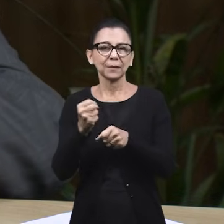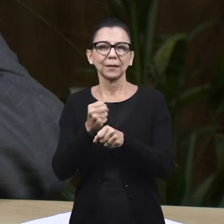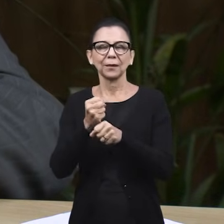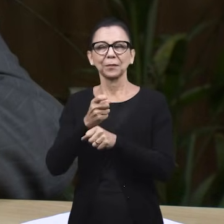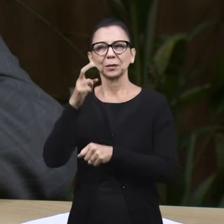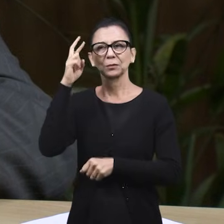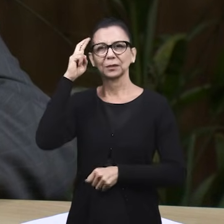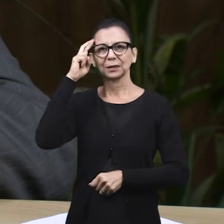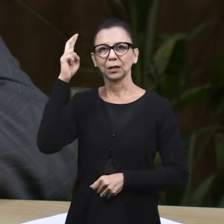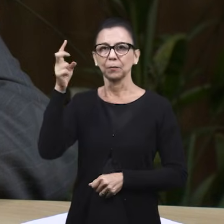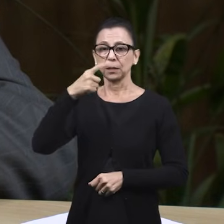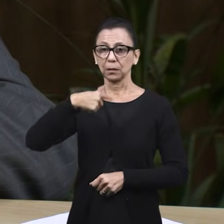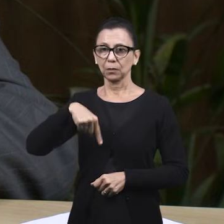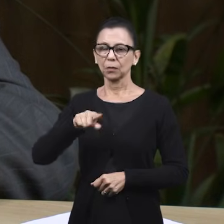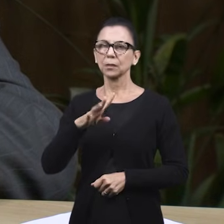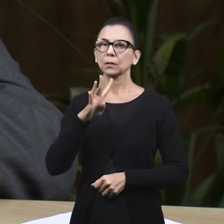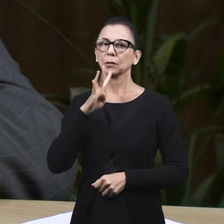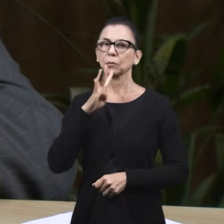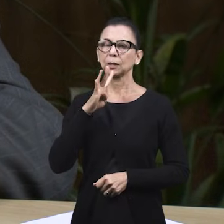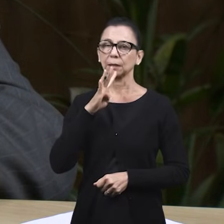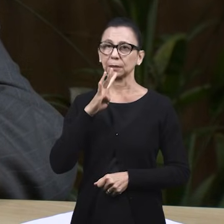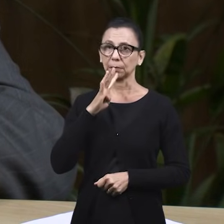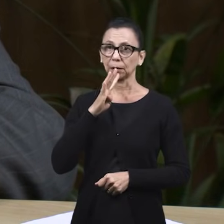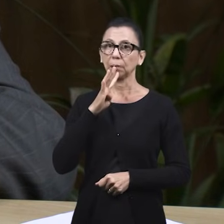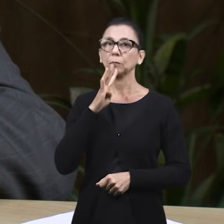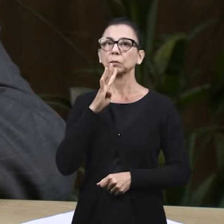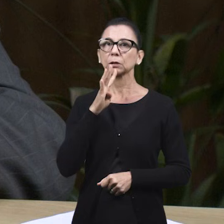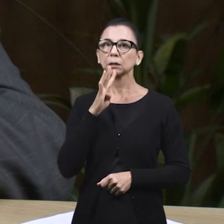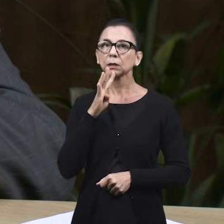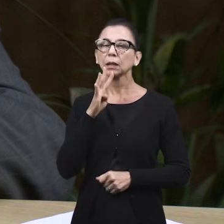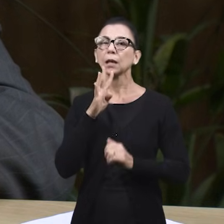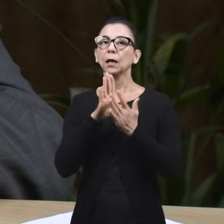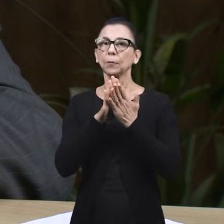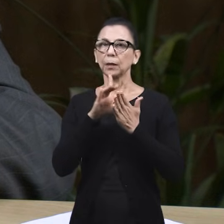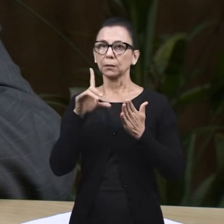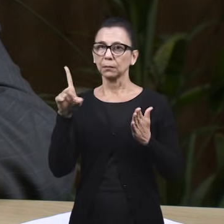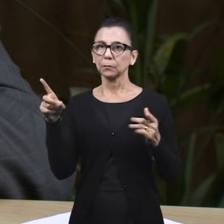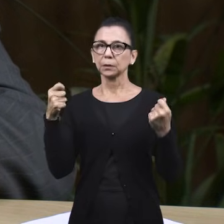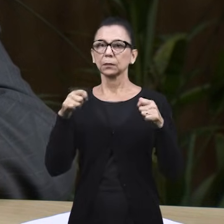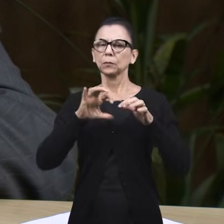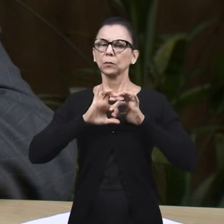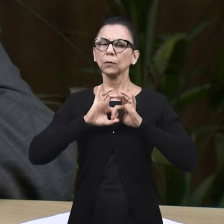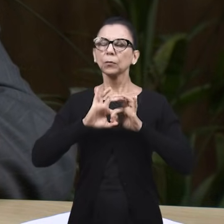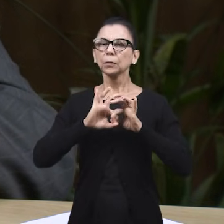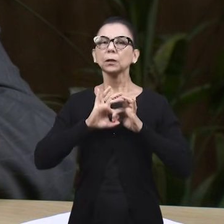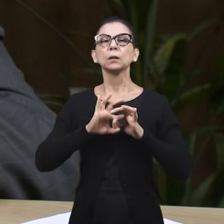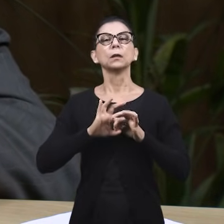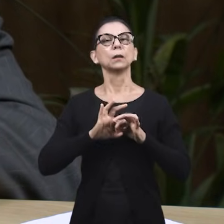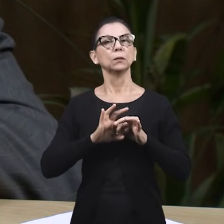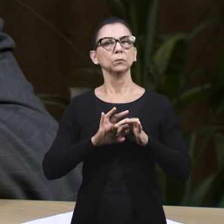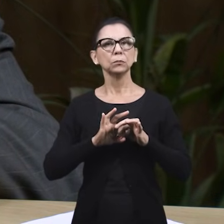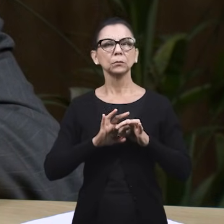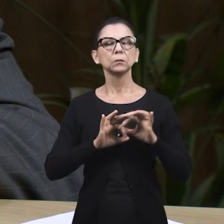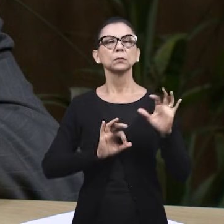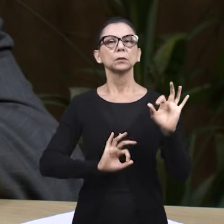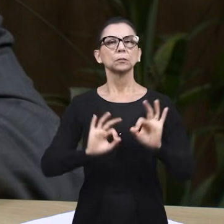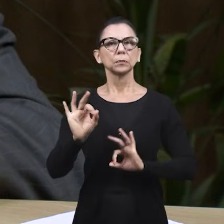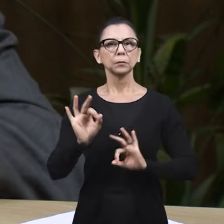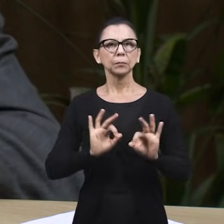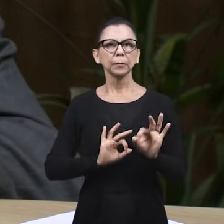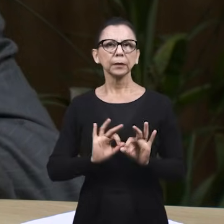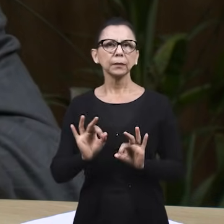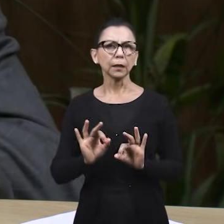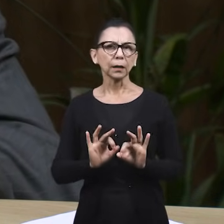nós precisamos ter um preparo para consultar o Senhor. Precisamos estar em comunhão e estar preparado